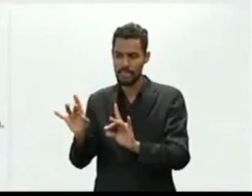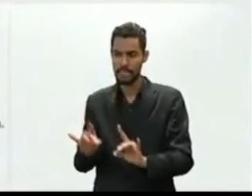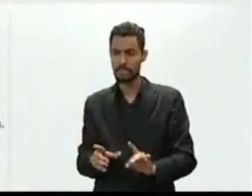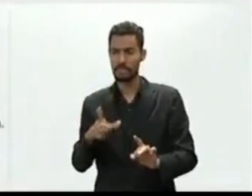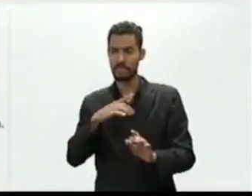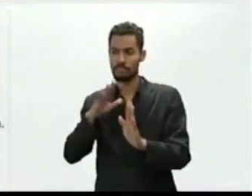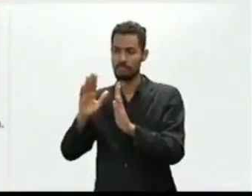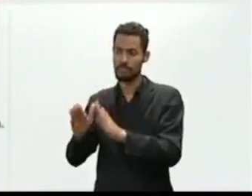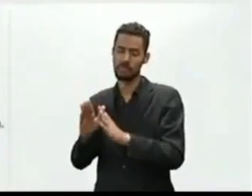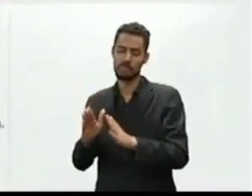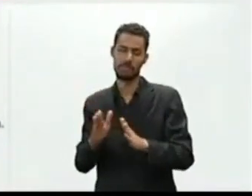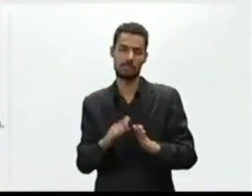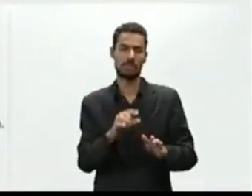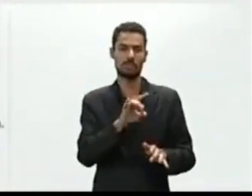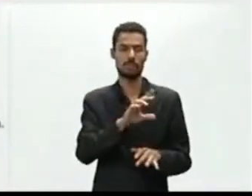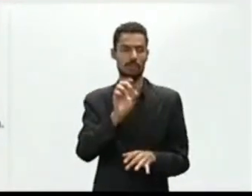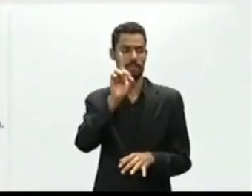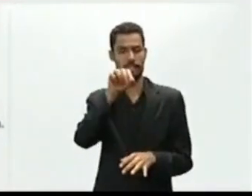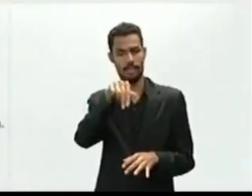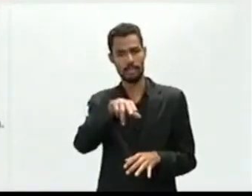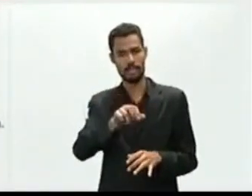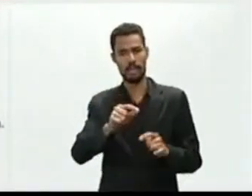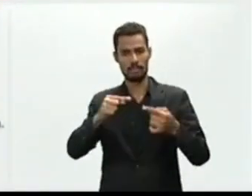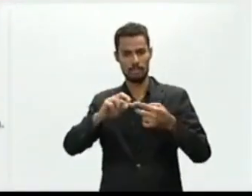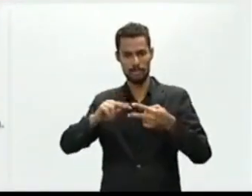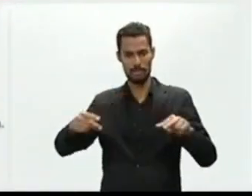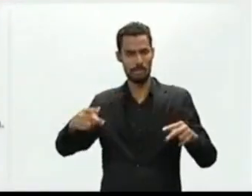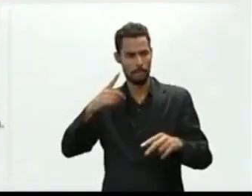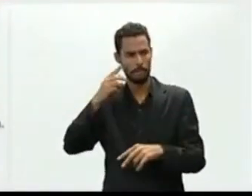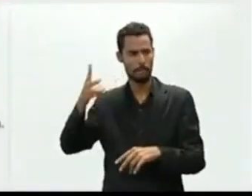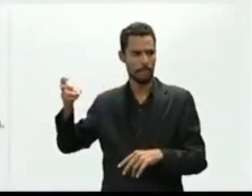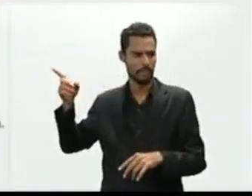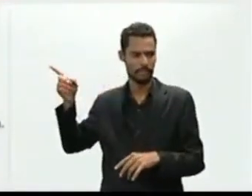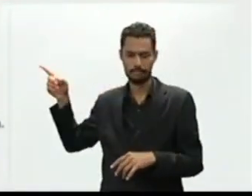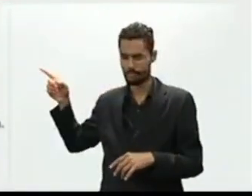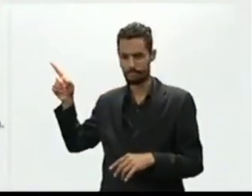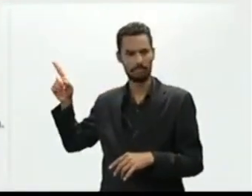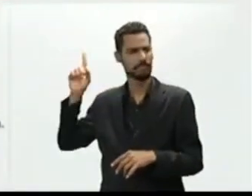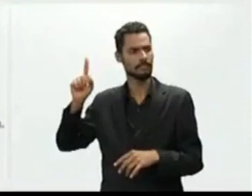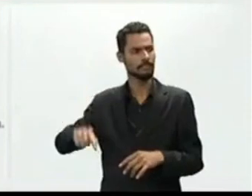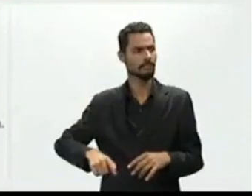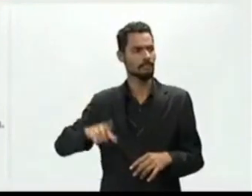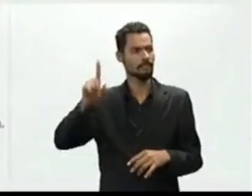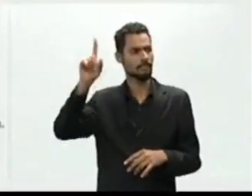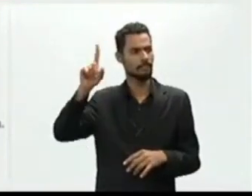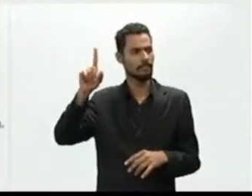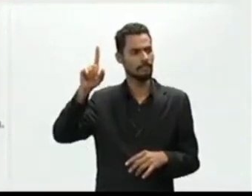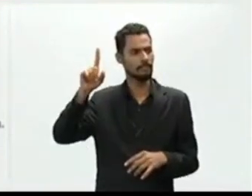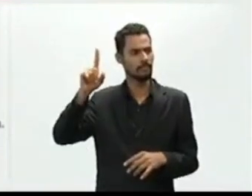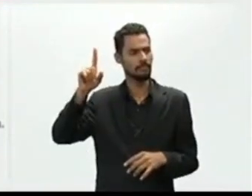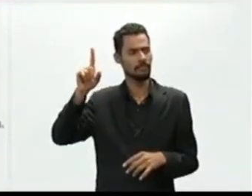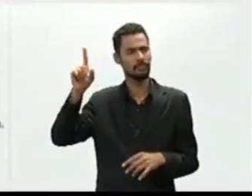determinada sequência só do DNA, que a gente pode ver aqui do lado. Então,